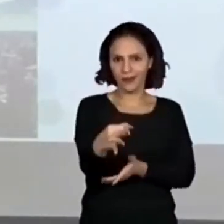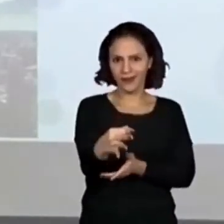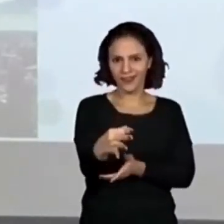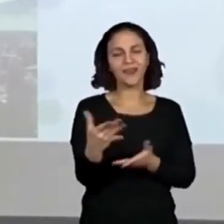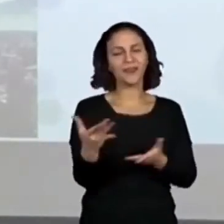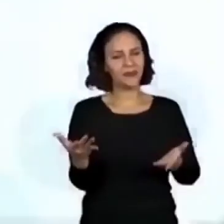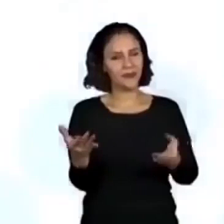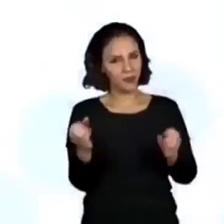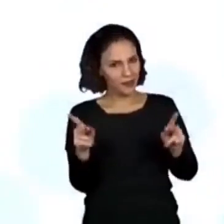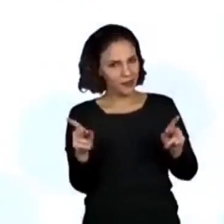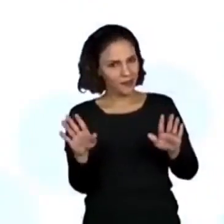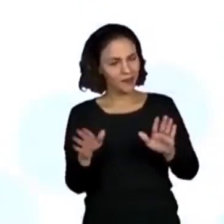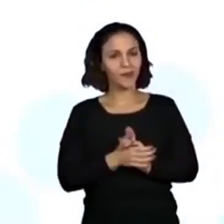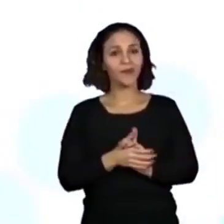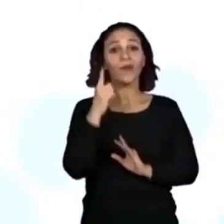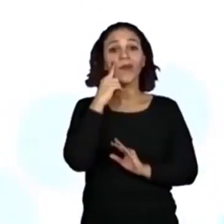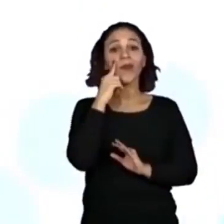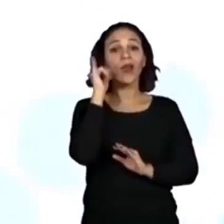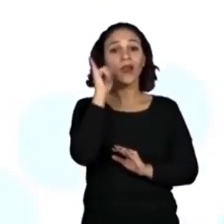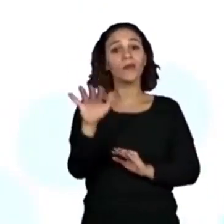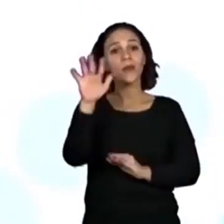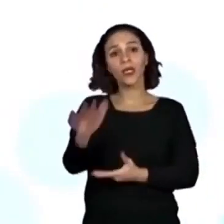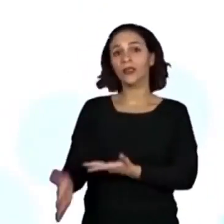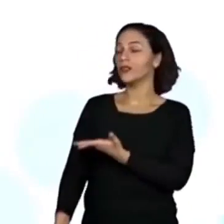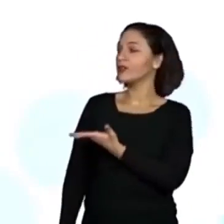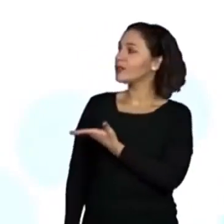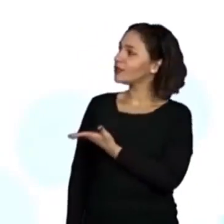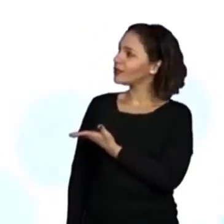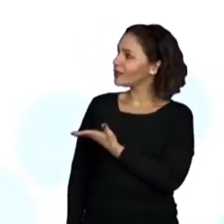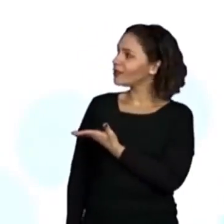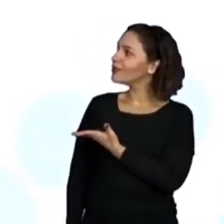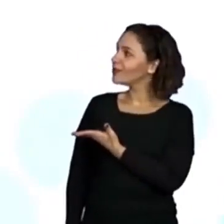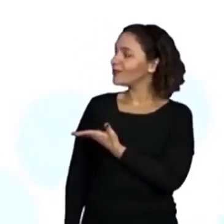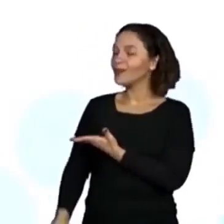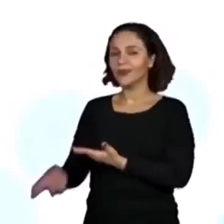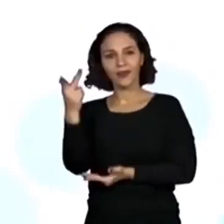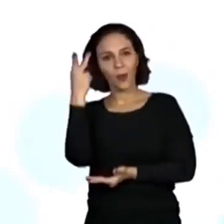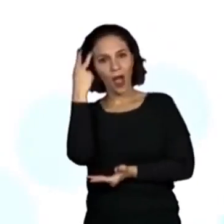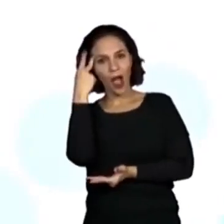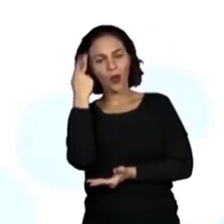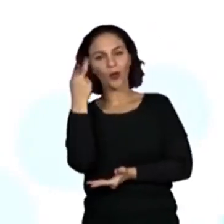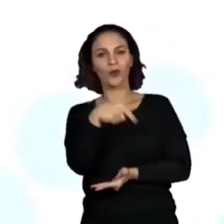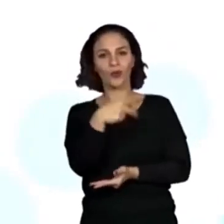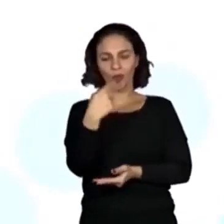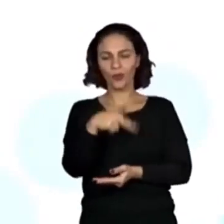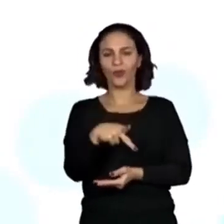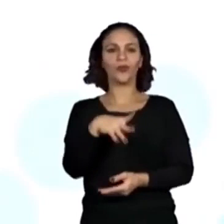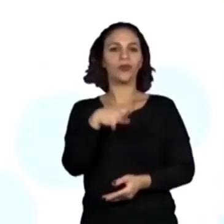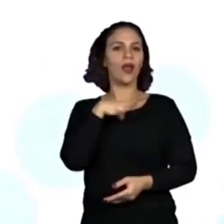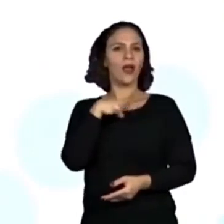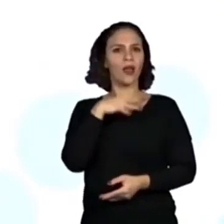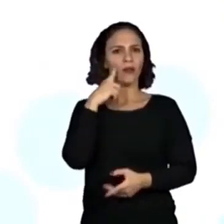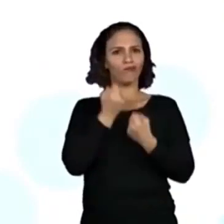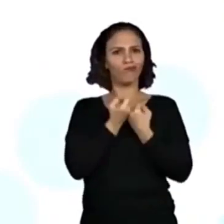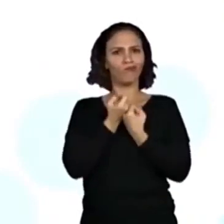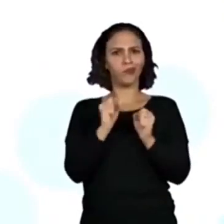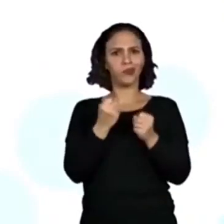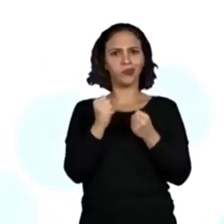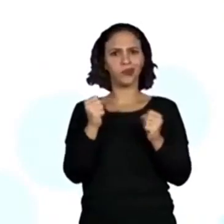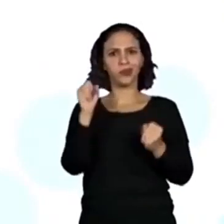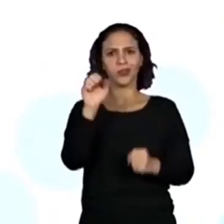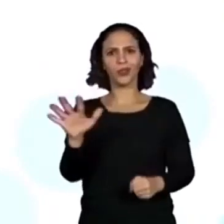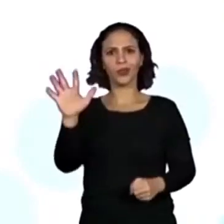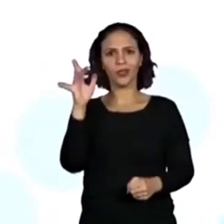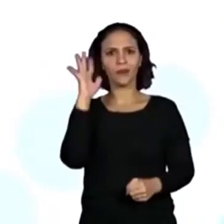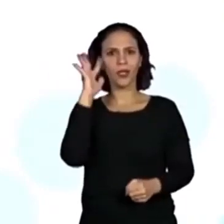bem aí? Aqui uma foto da cidade de São Paulo, que retrata, né, a grandiosidade econômica do Sudeste,